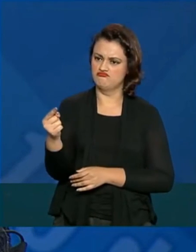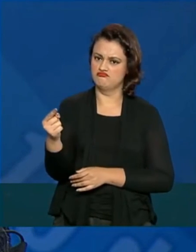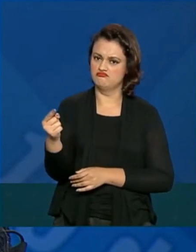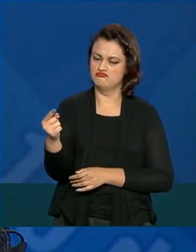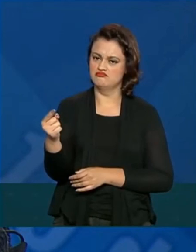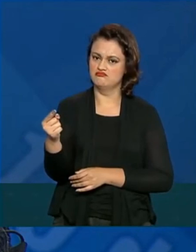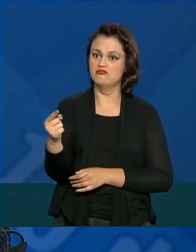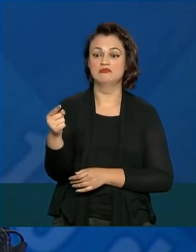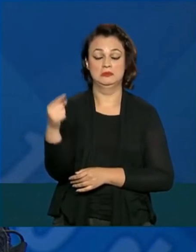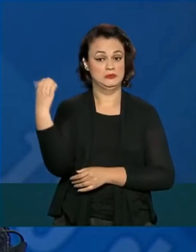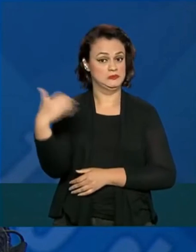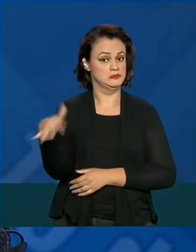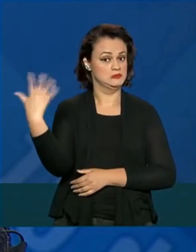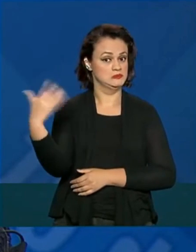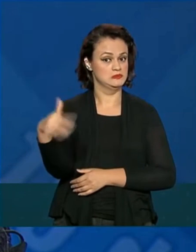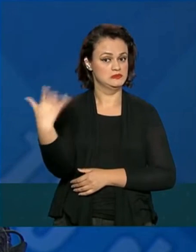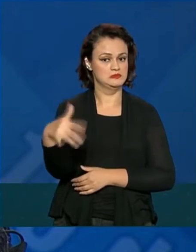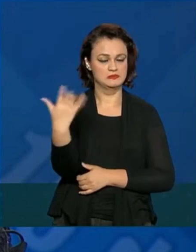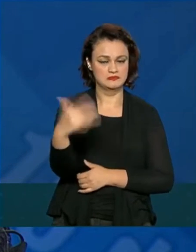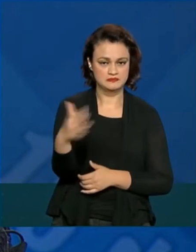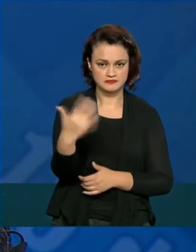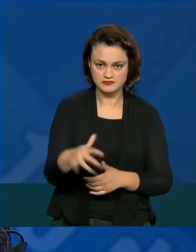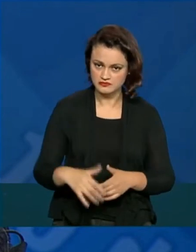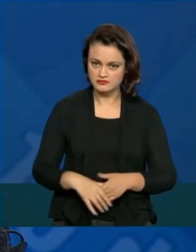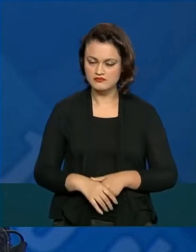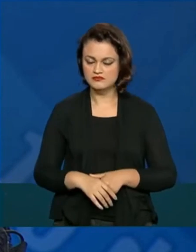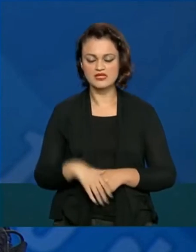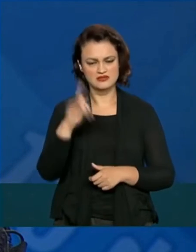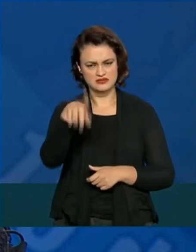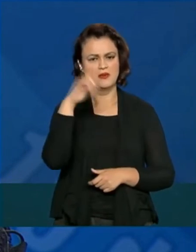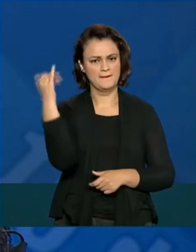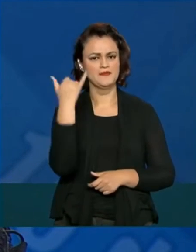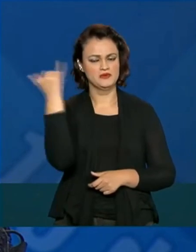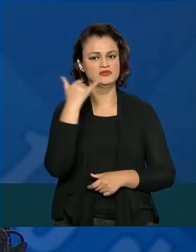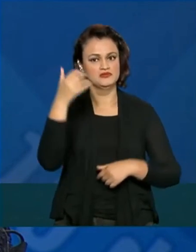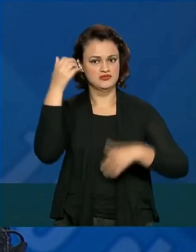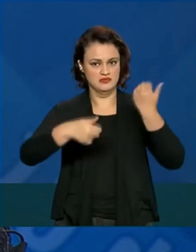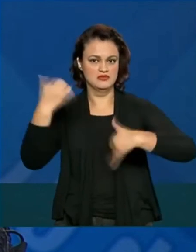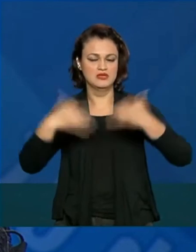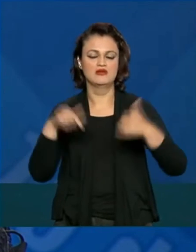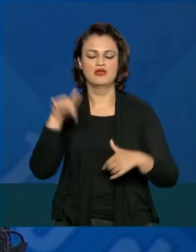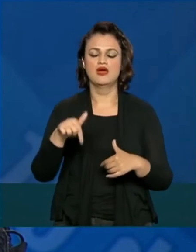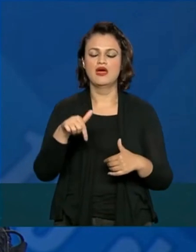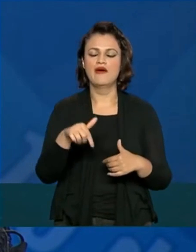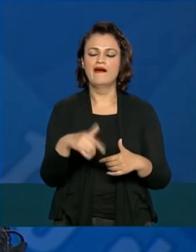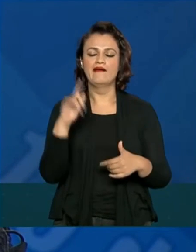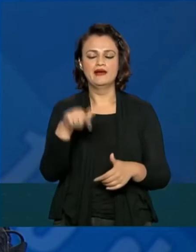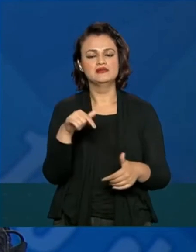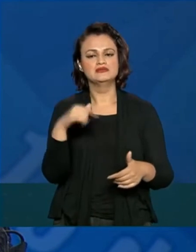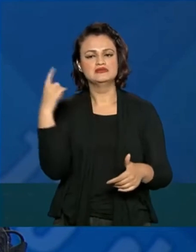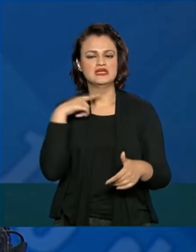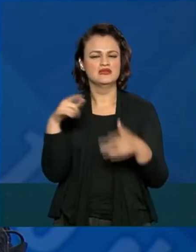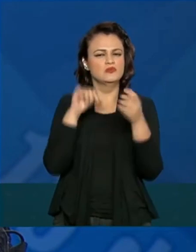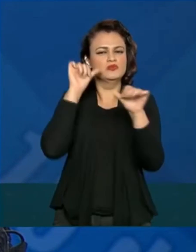um número considerável. E, então, isso é importante ser frisado, que, embora tenha essa questão